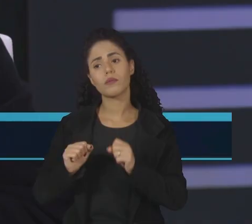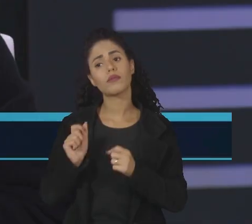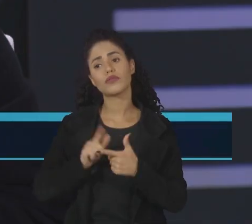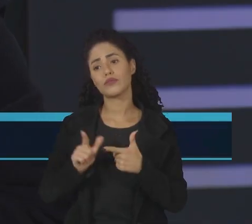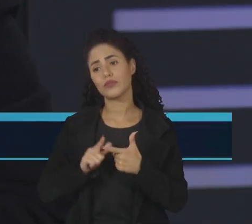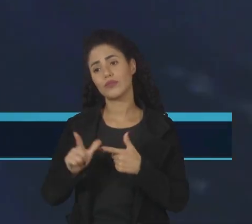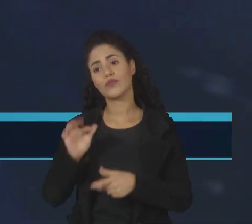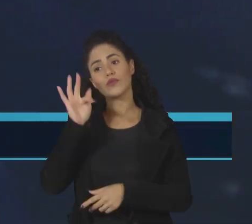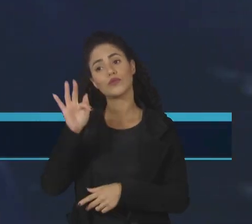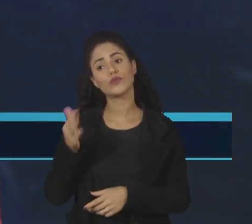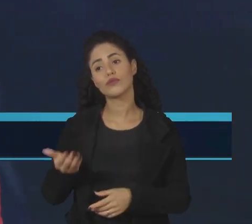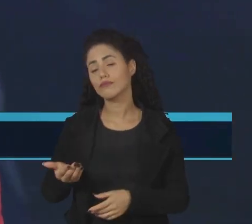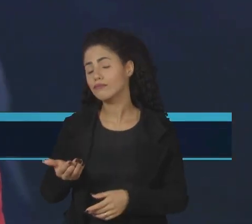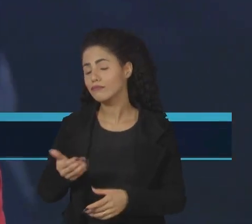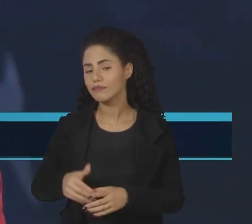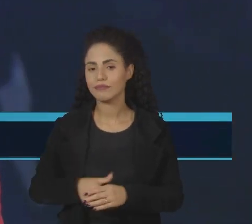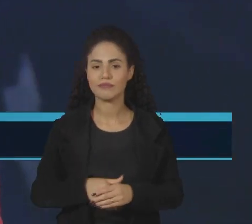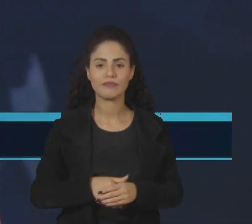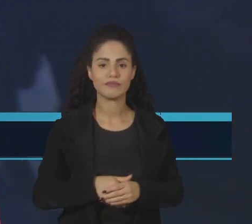fita.